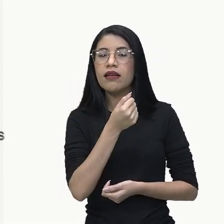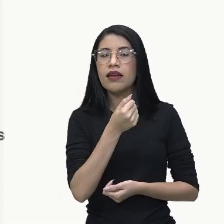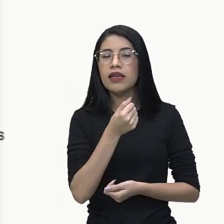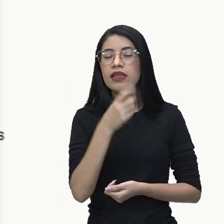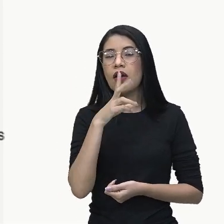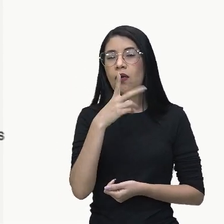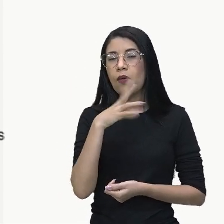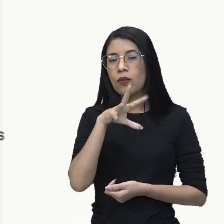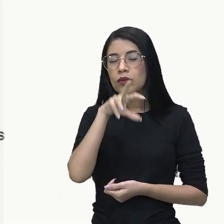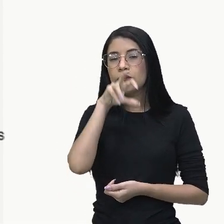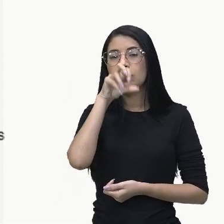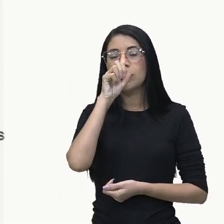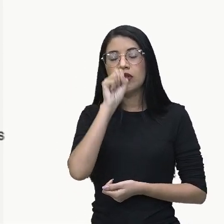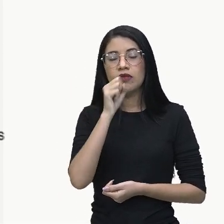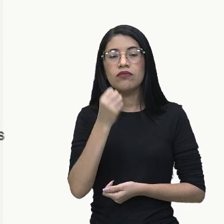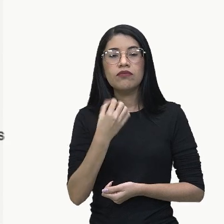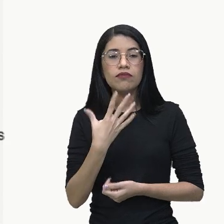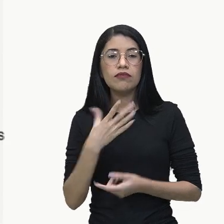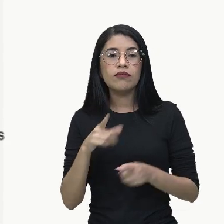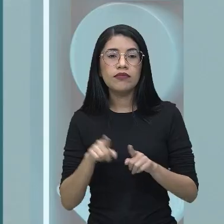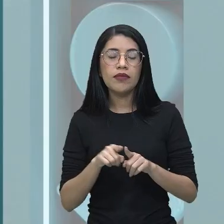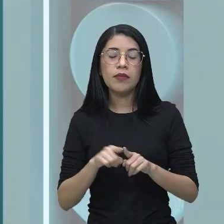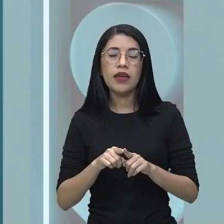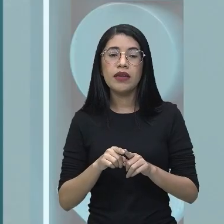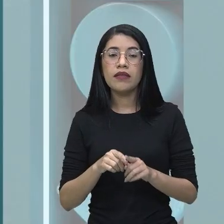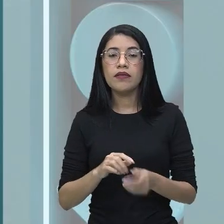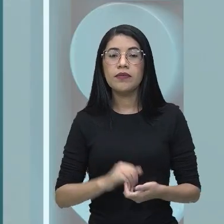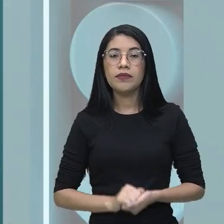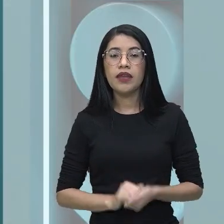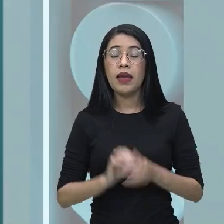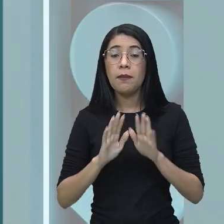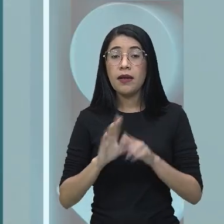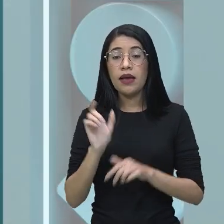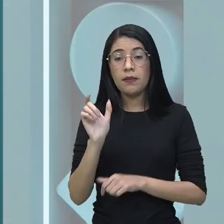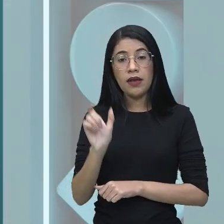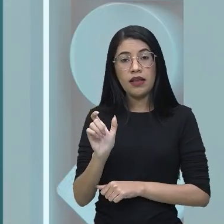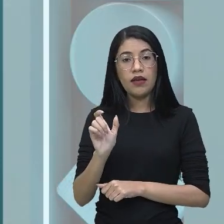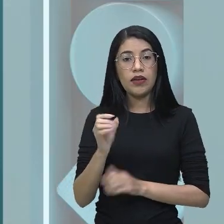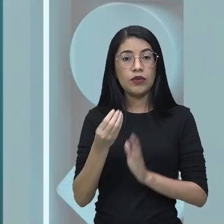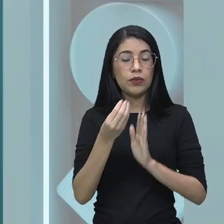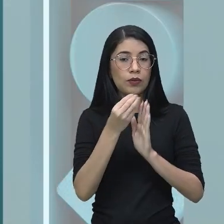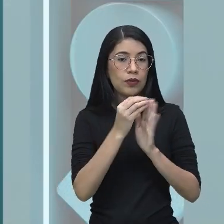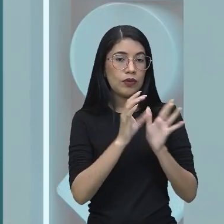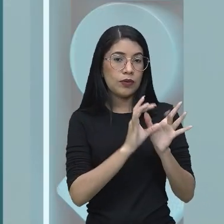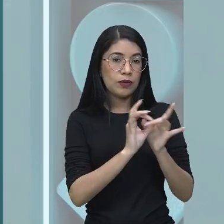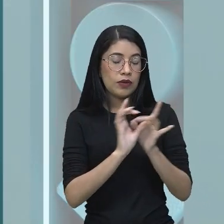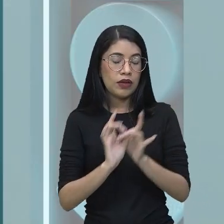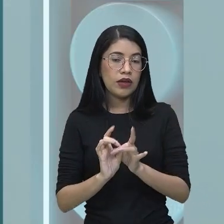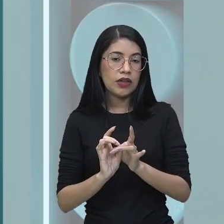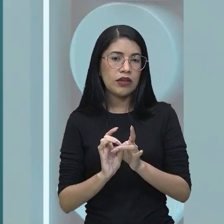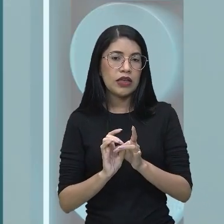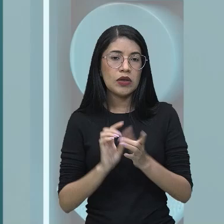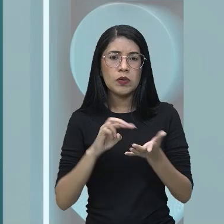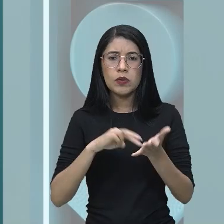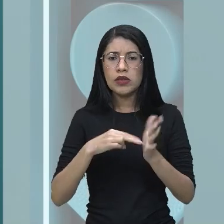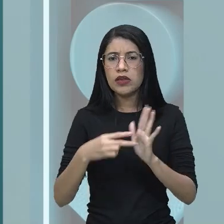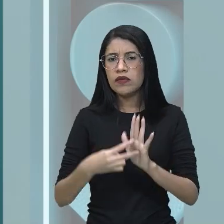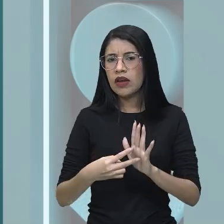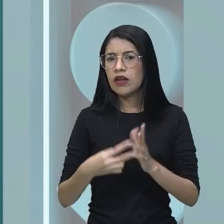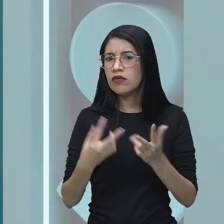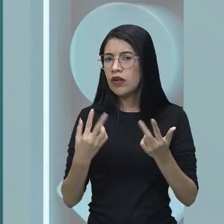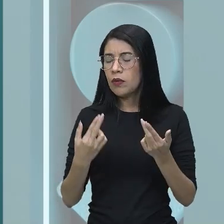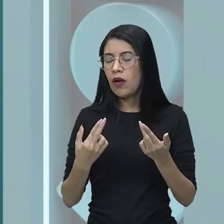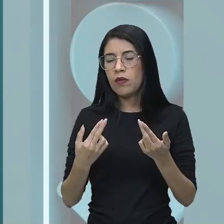perfume certo temos uma ideia positiva mas a palavra nesse contexto ela tem esse mesmo sentido